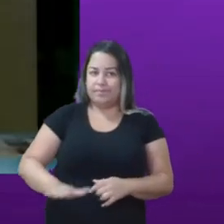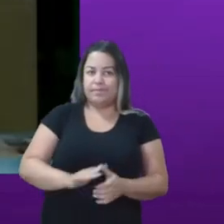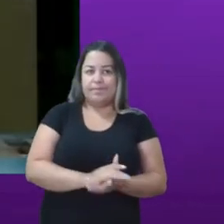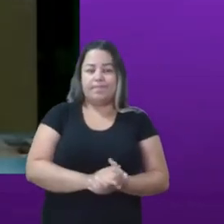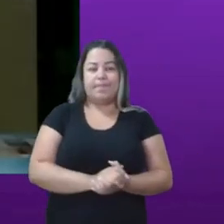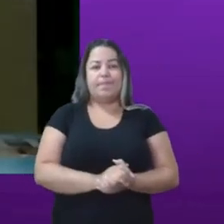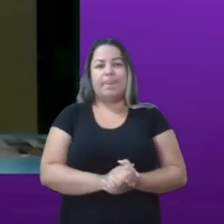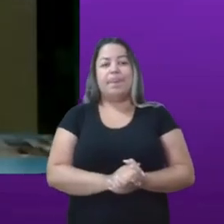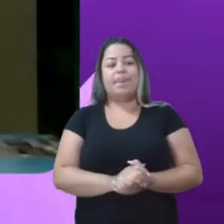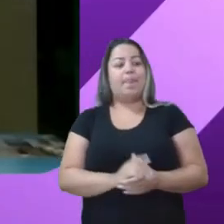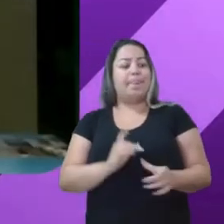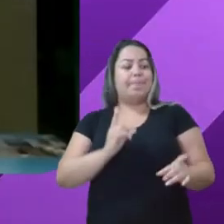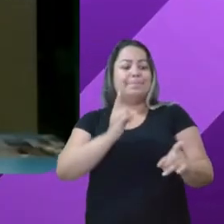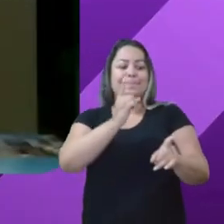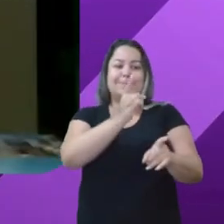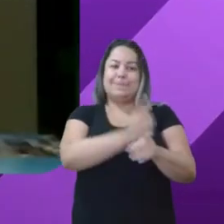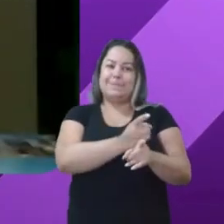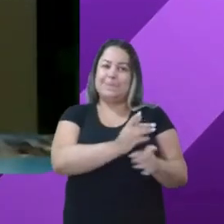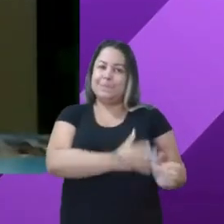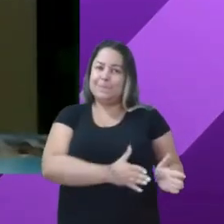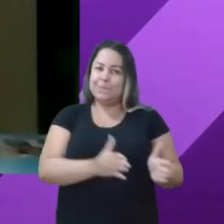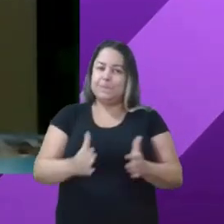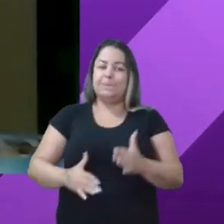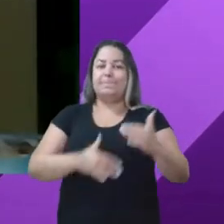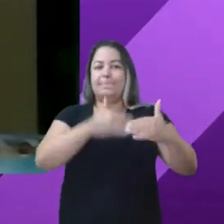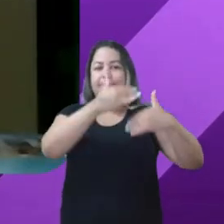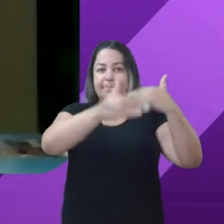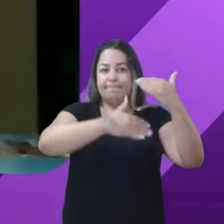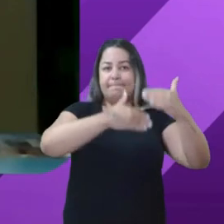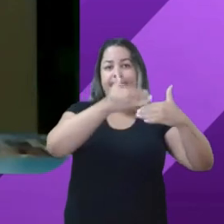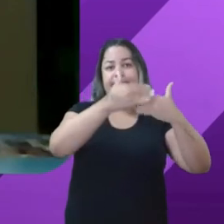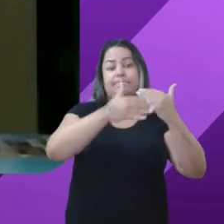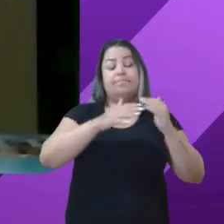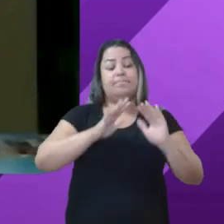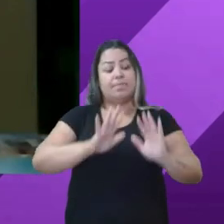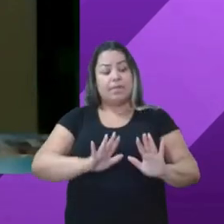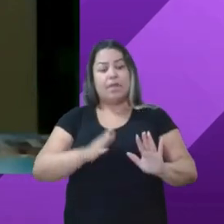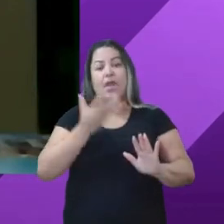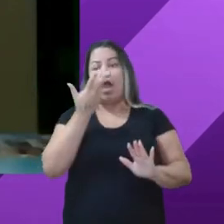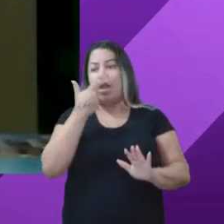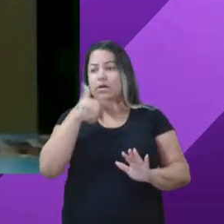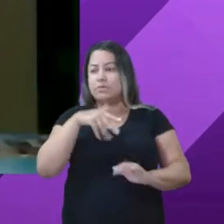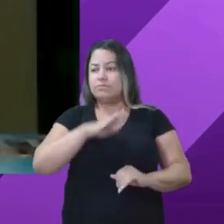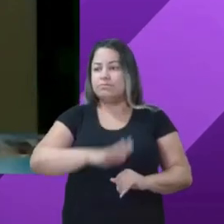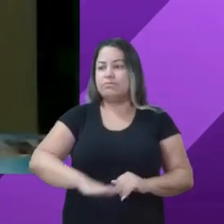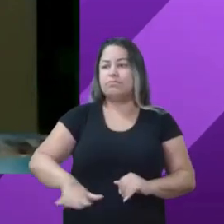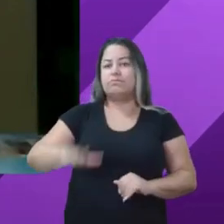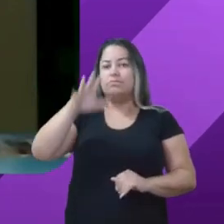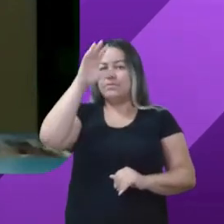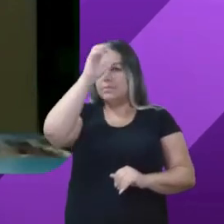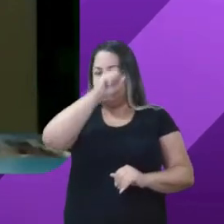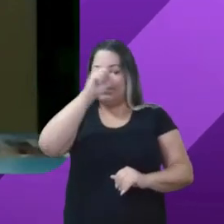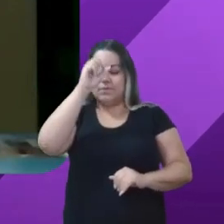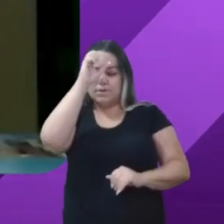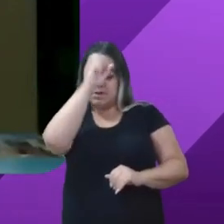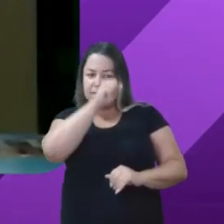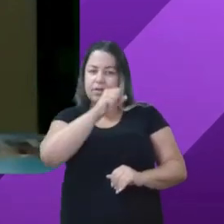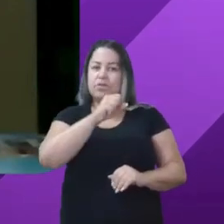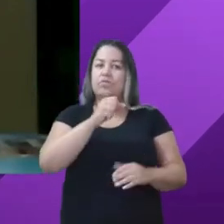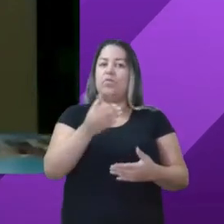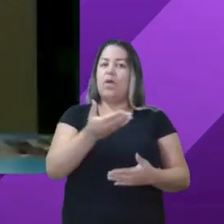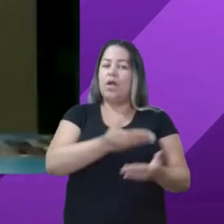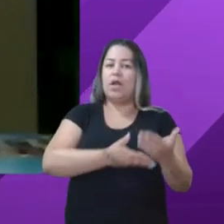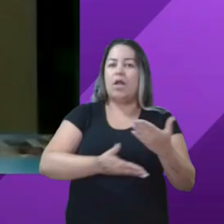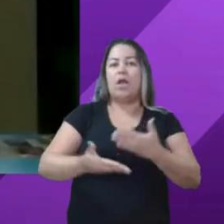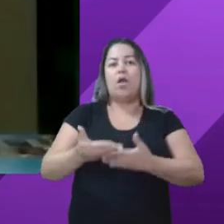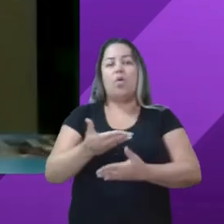se cumpra as etapas do seu desenvolvimento, né? A criança aprende o afeto, a criança aprende